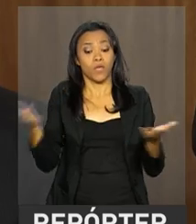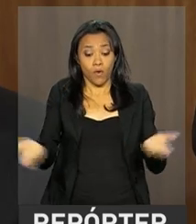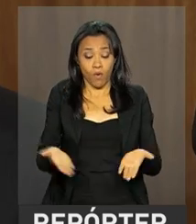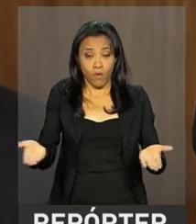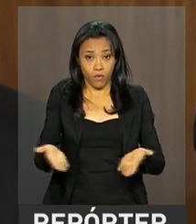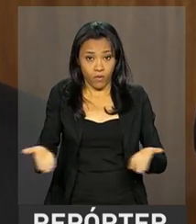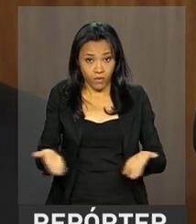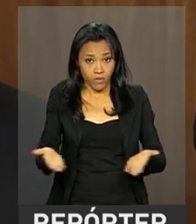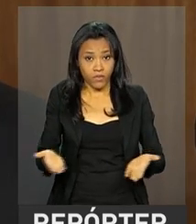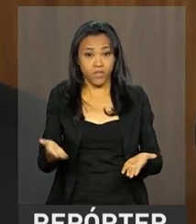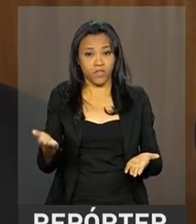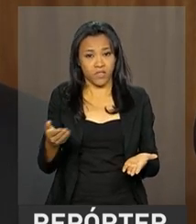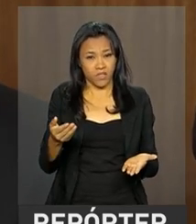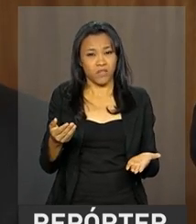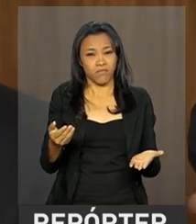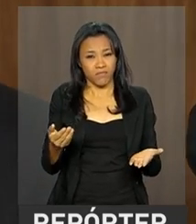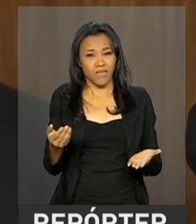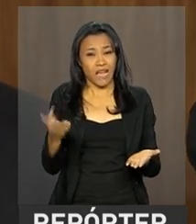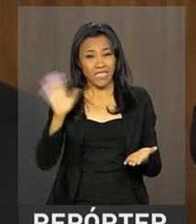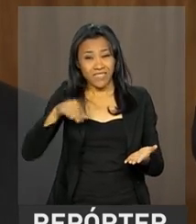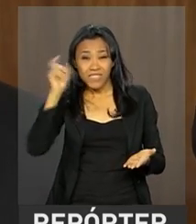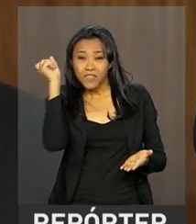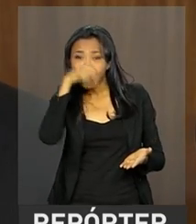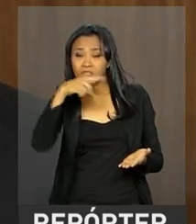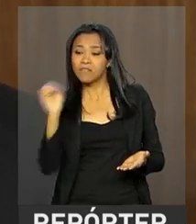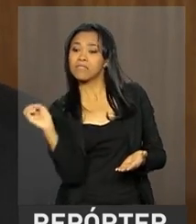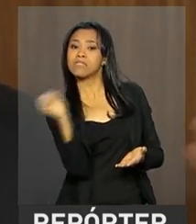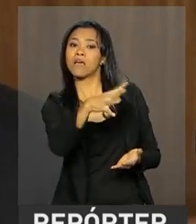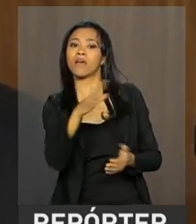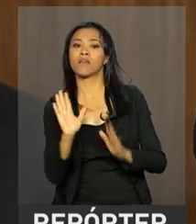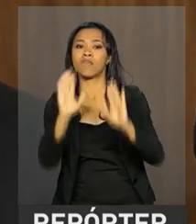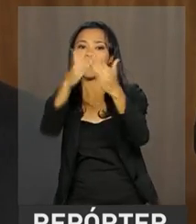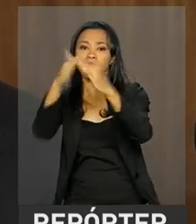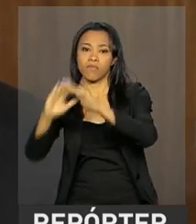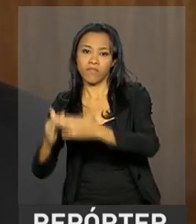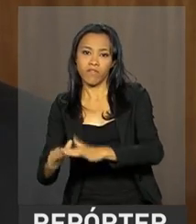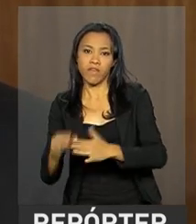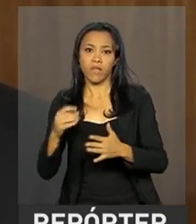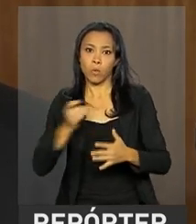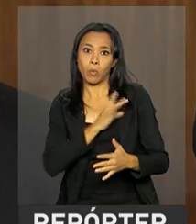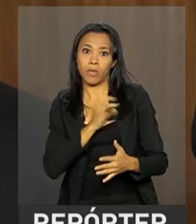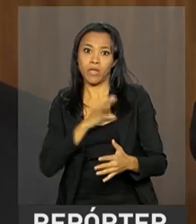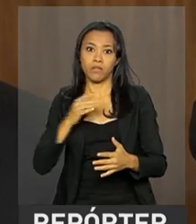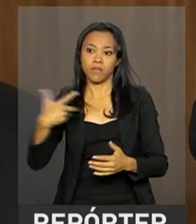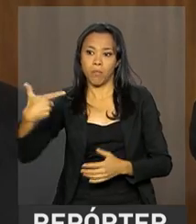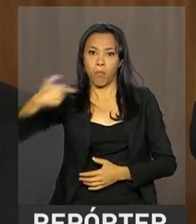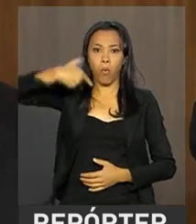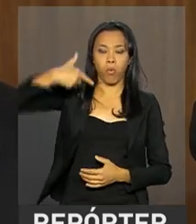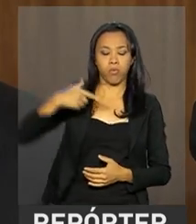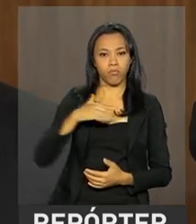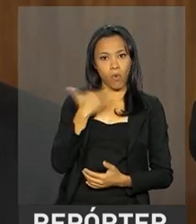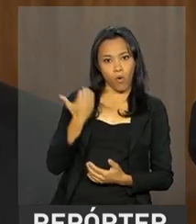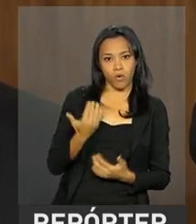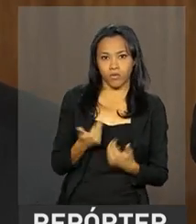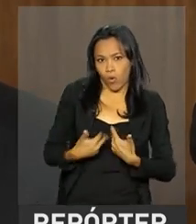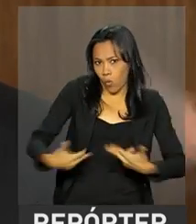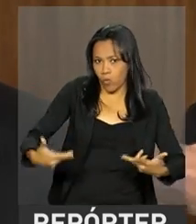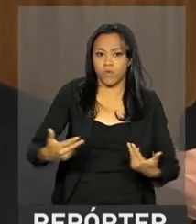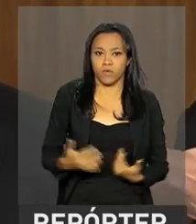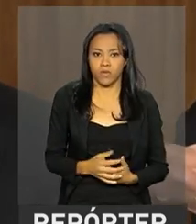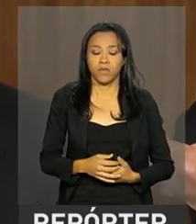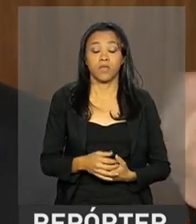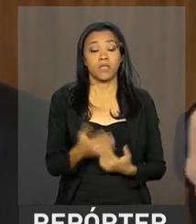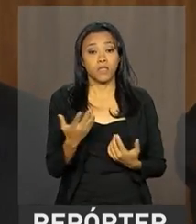eles, com a dificuldade que têm às vezes até de sair da favela, com medo de serem mortos e tal, eles estão sem perspectiva. A